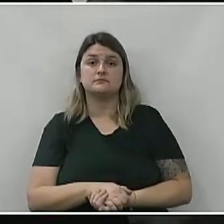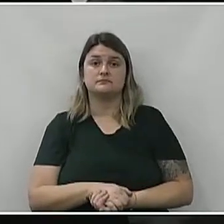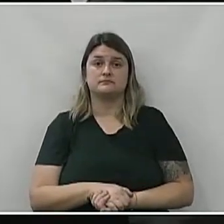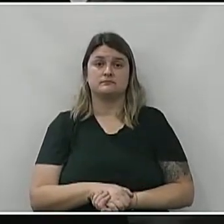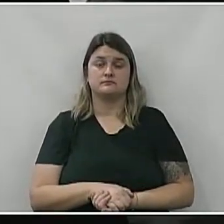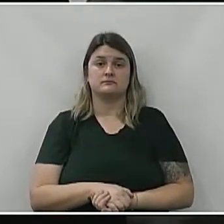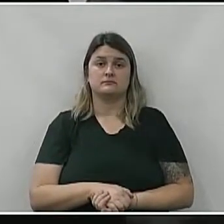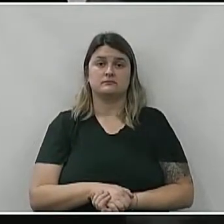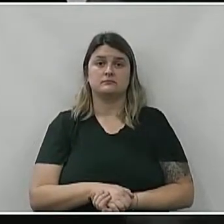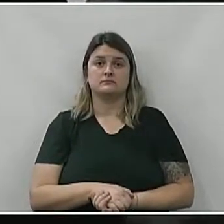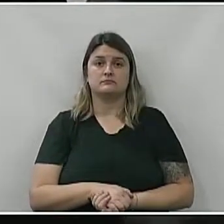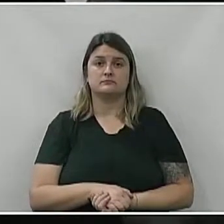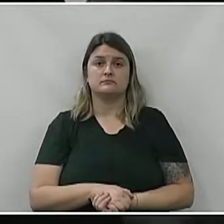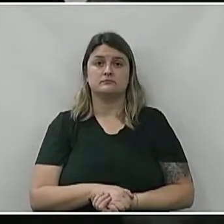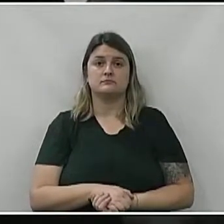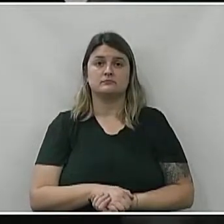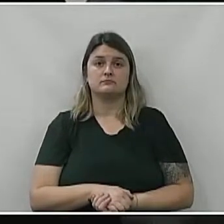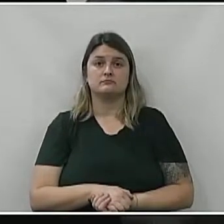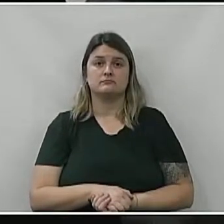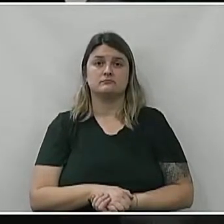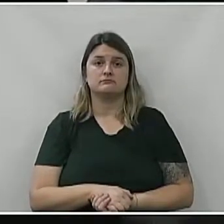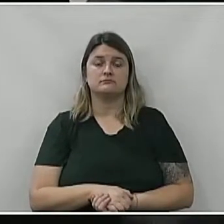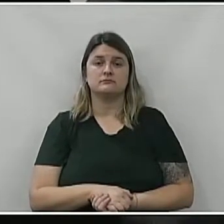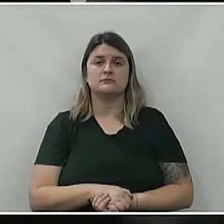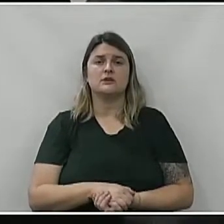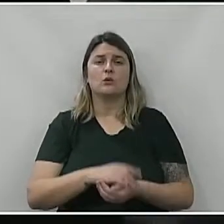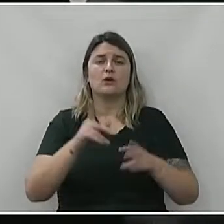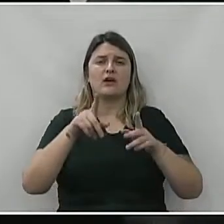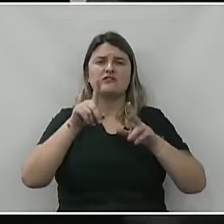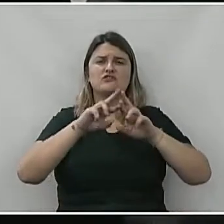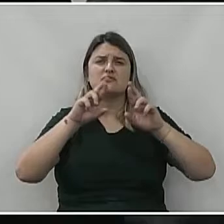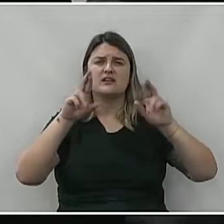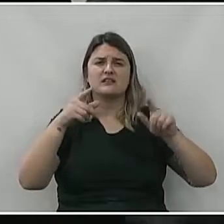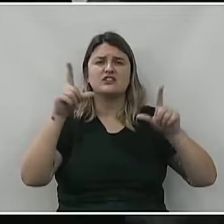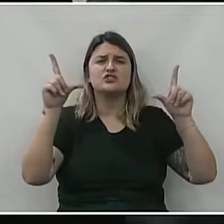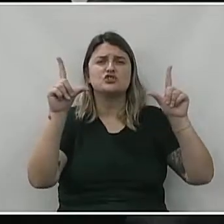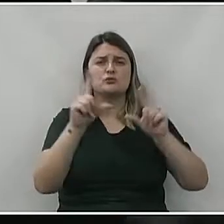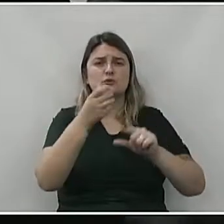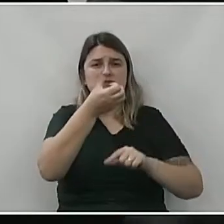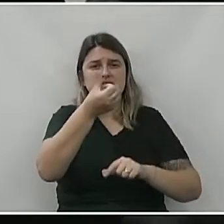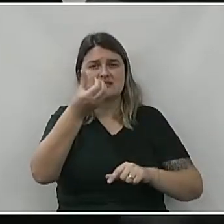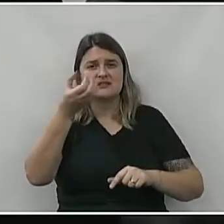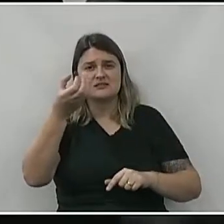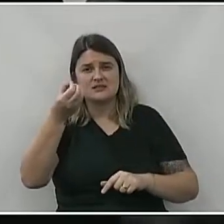com a média mensal de passageiros em 2022, temos a redução de